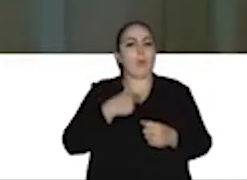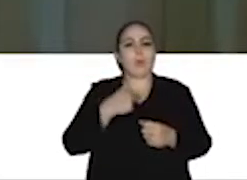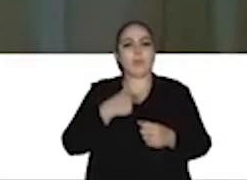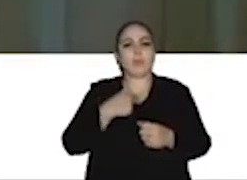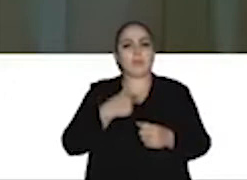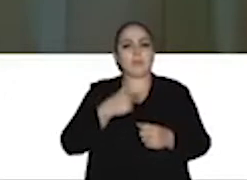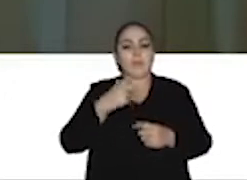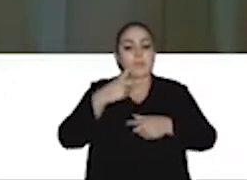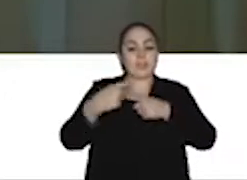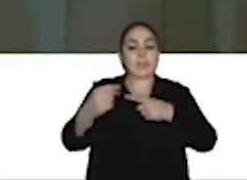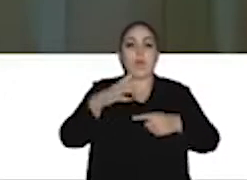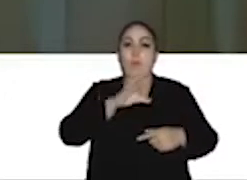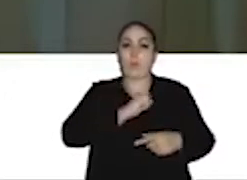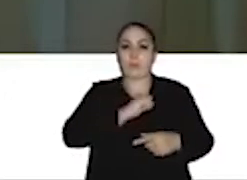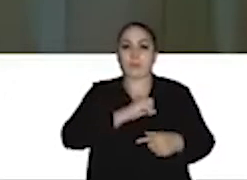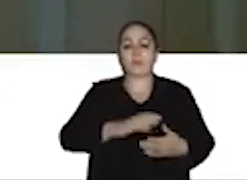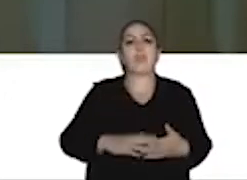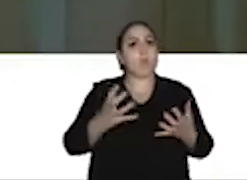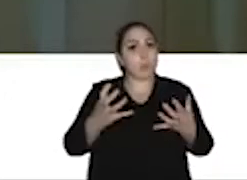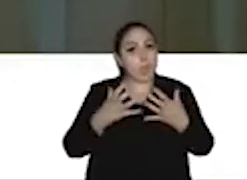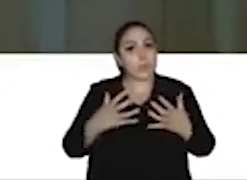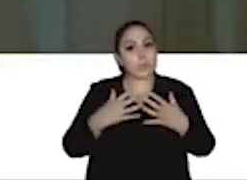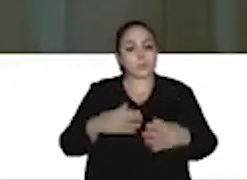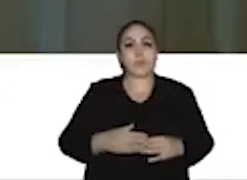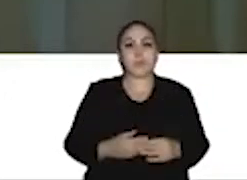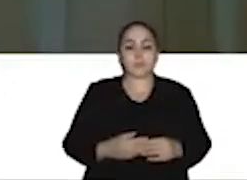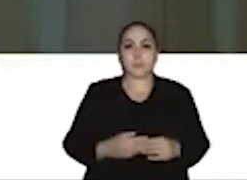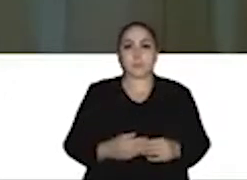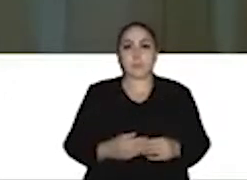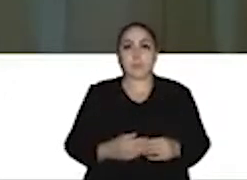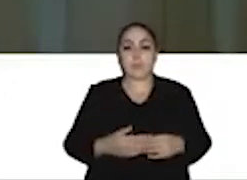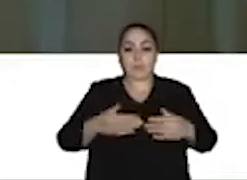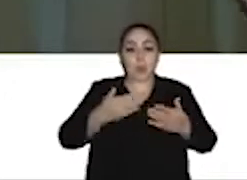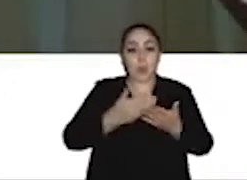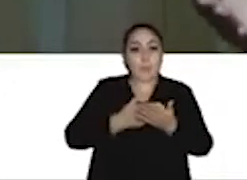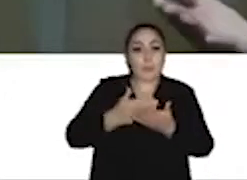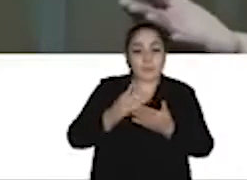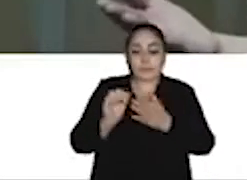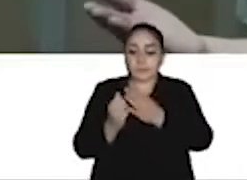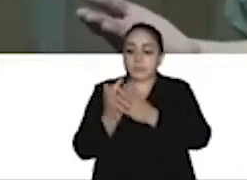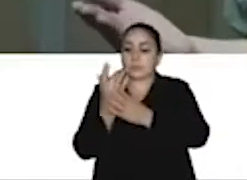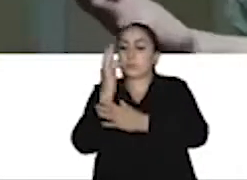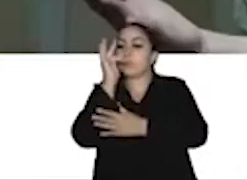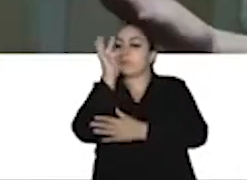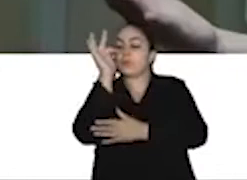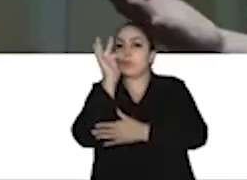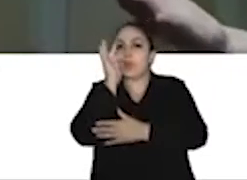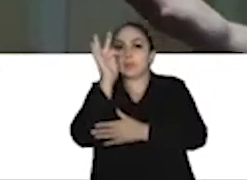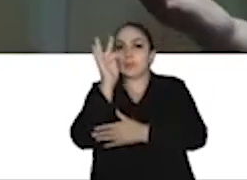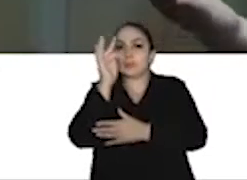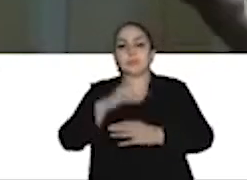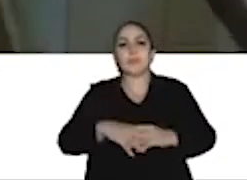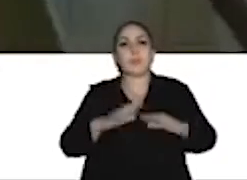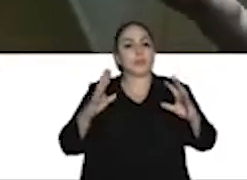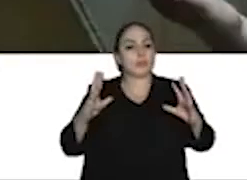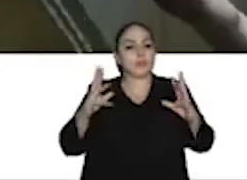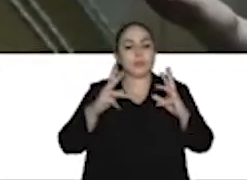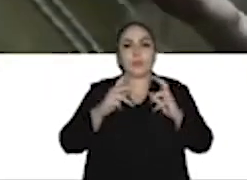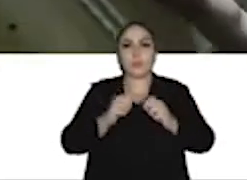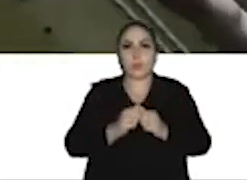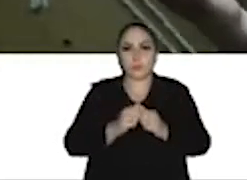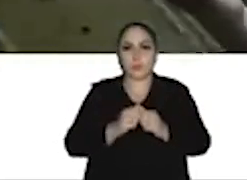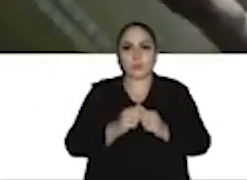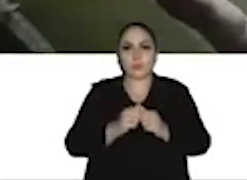amor. Eu quero que nasça uma rosa para